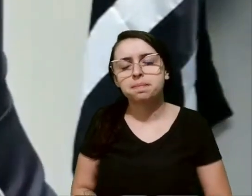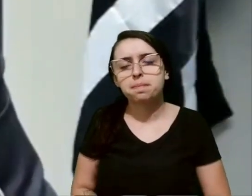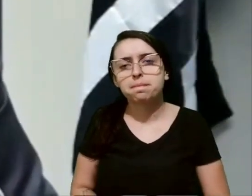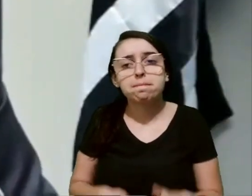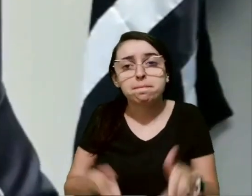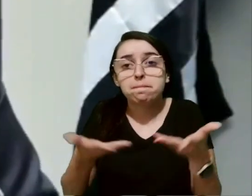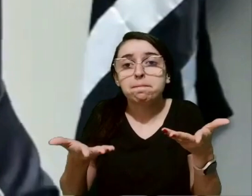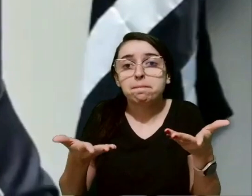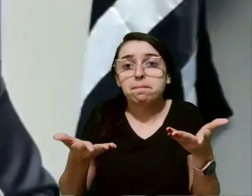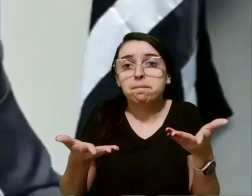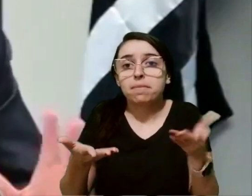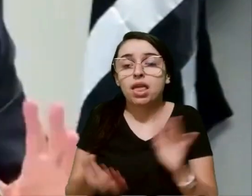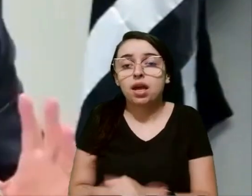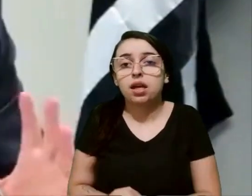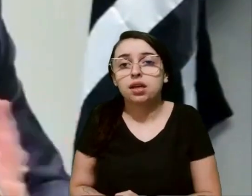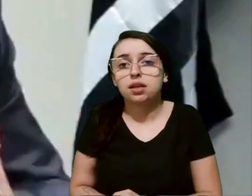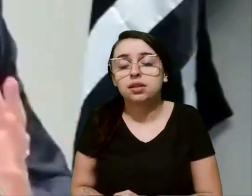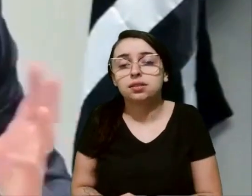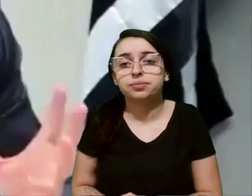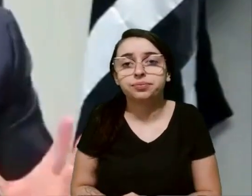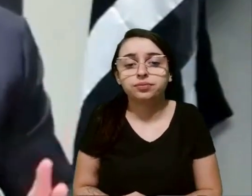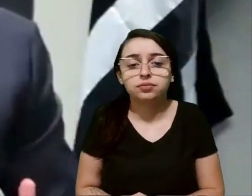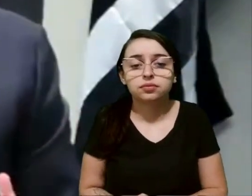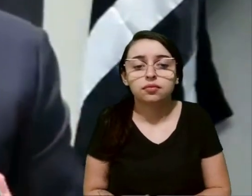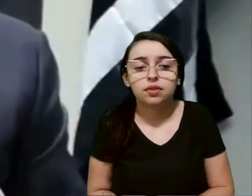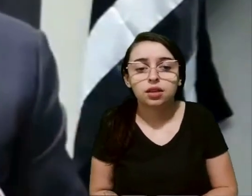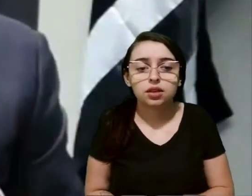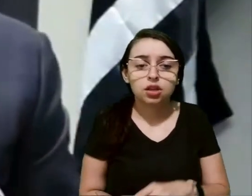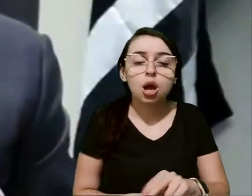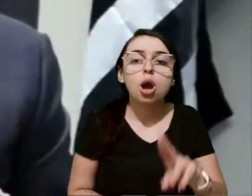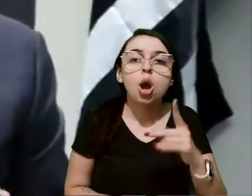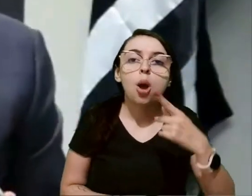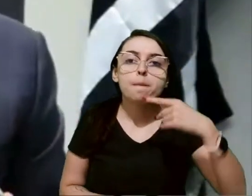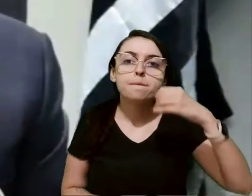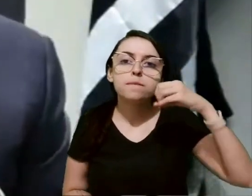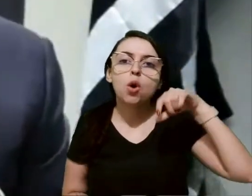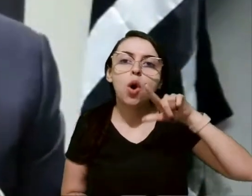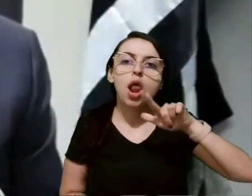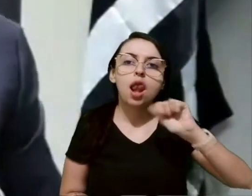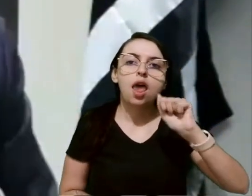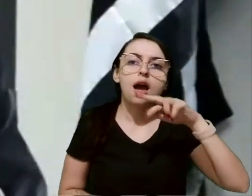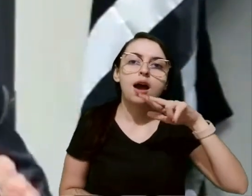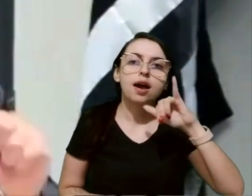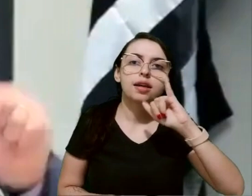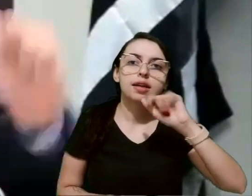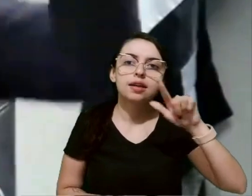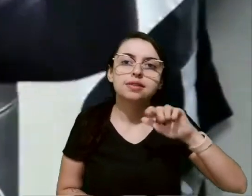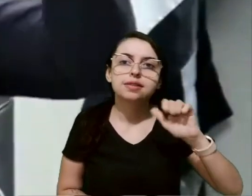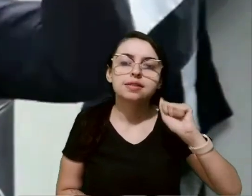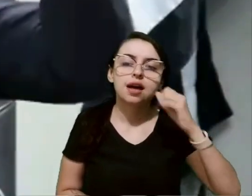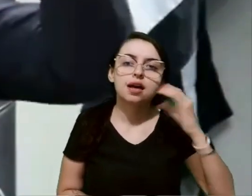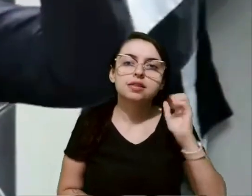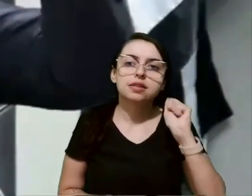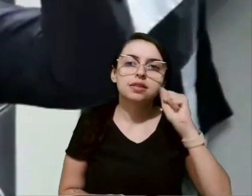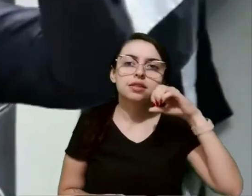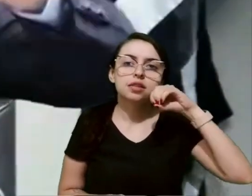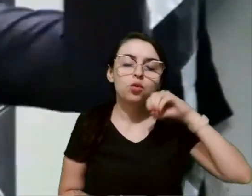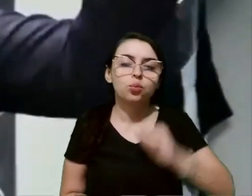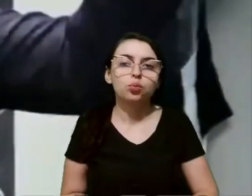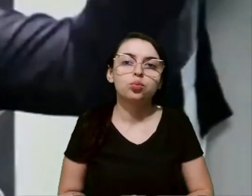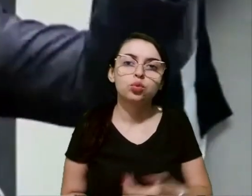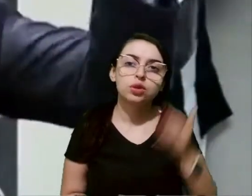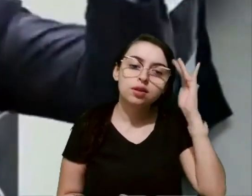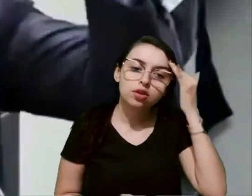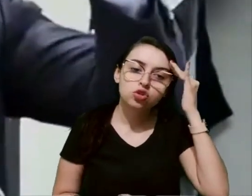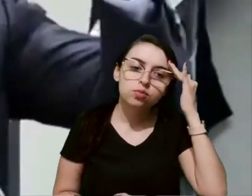Né? E aí, a isso a gente denomina polarização. Ou seja, você tem uma Câmara com um